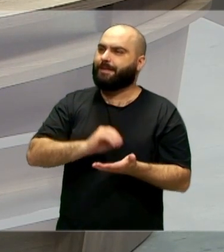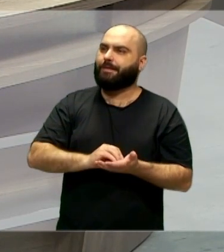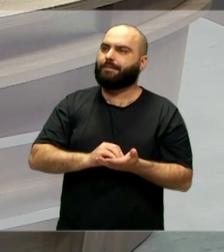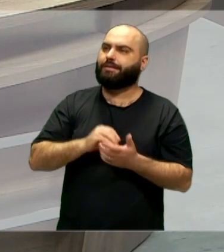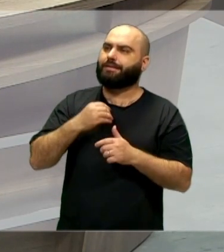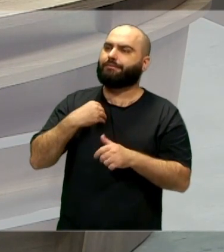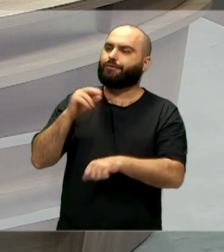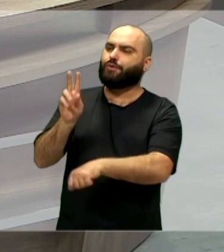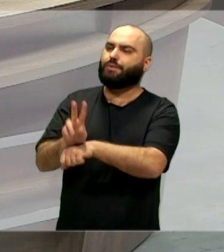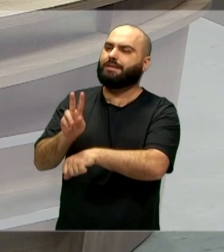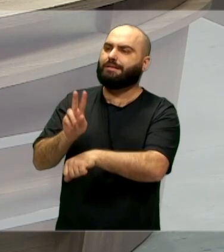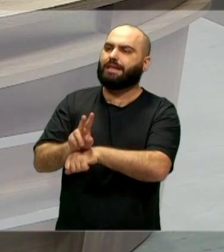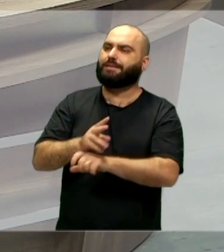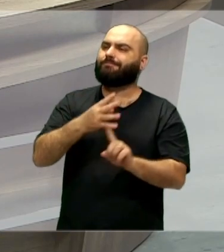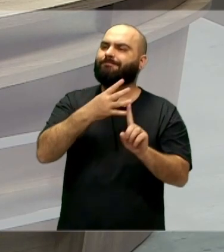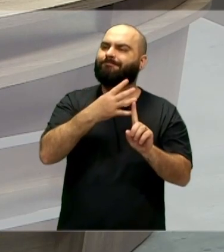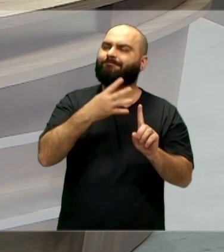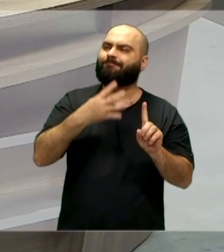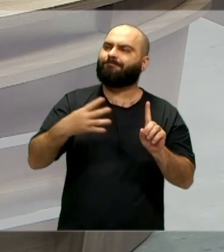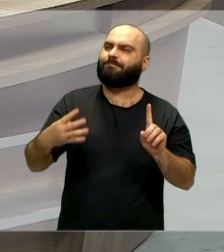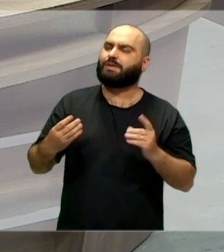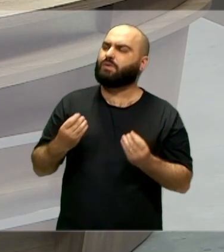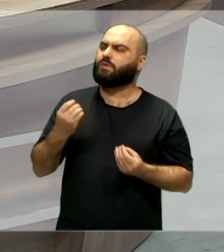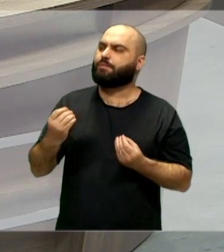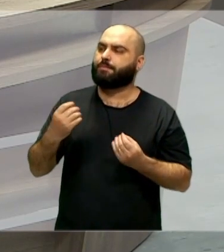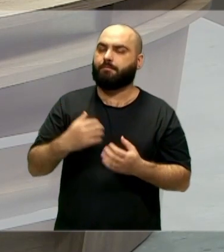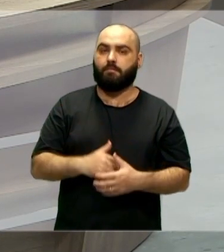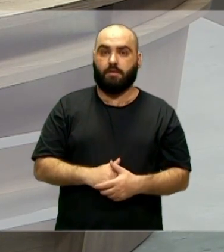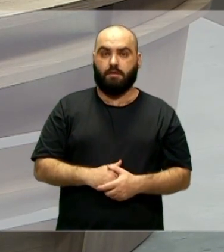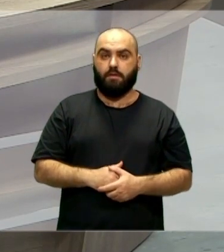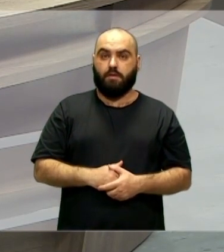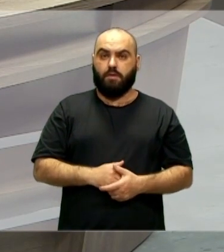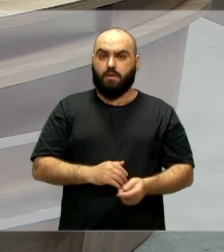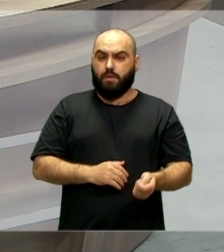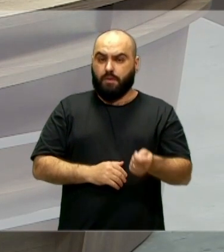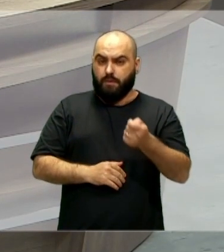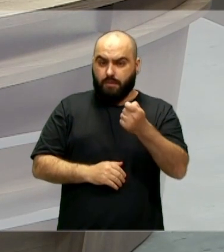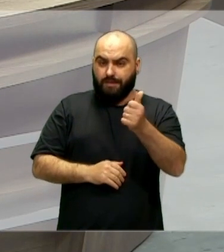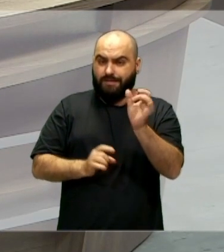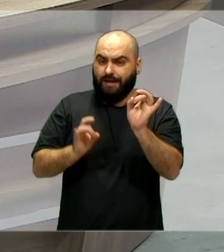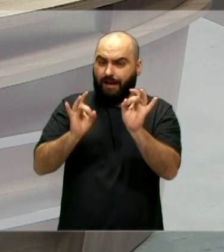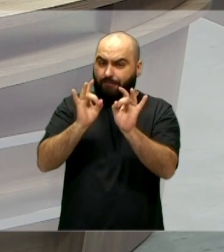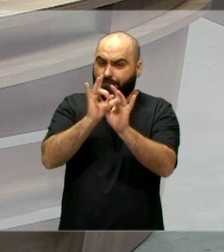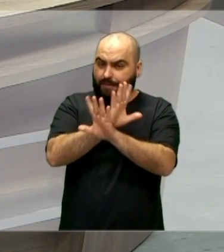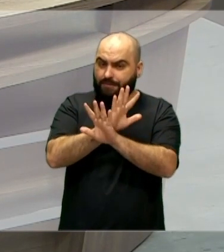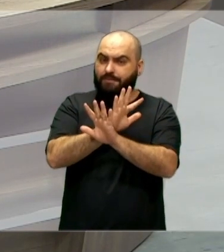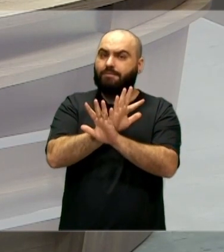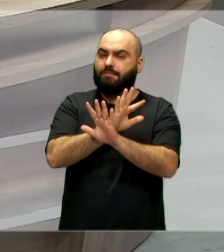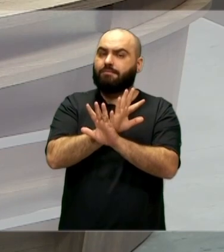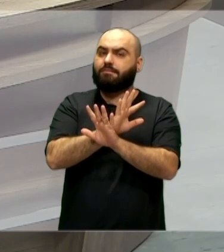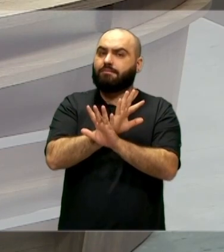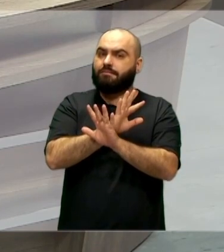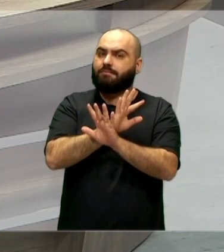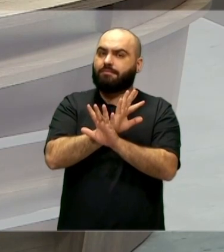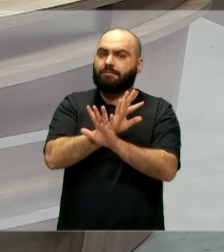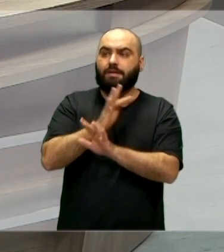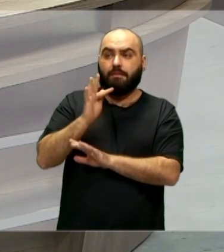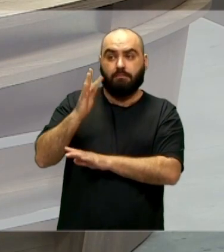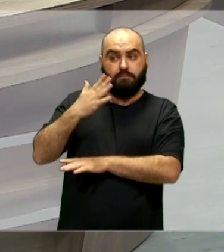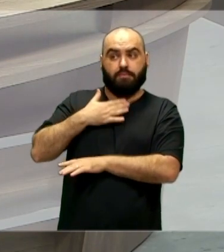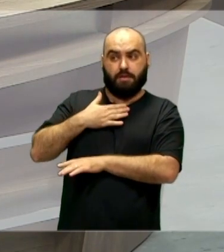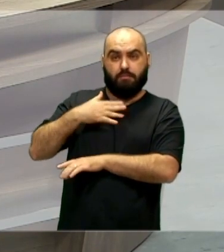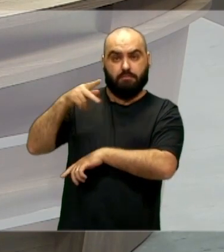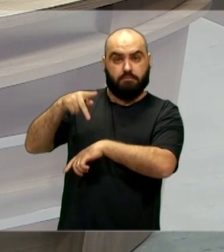das pessoas LGBT? Quando eu estava terminando essa especialização, eu resolvi construir um podcast. E esse podcast